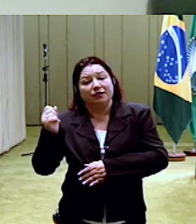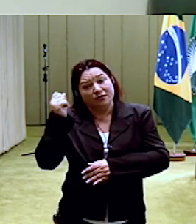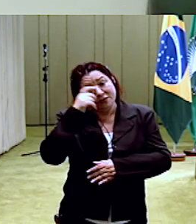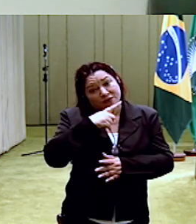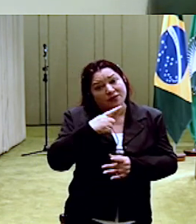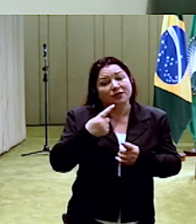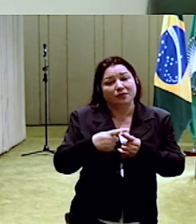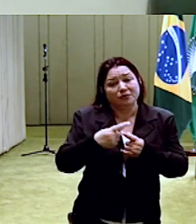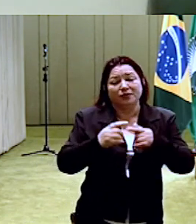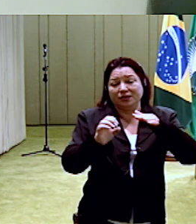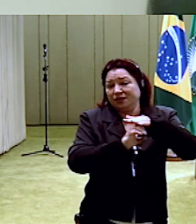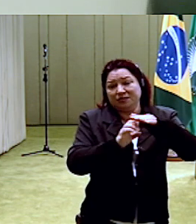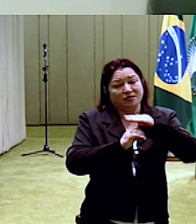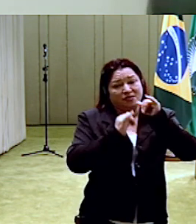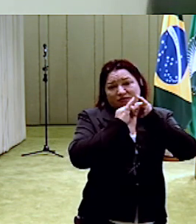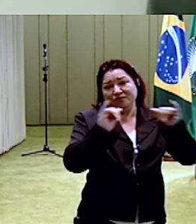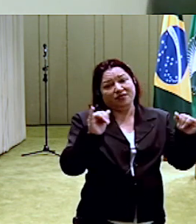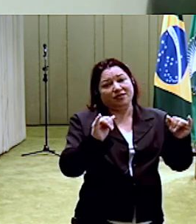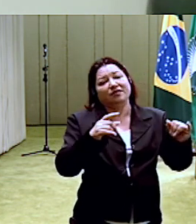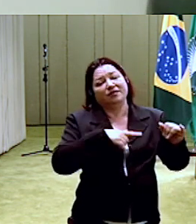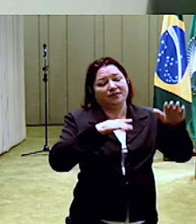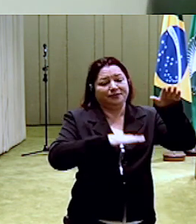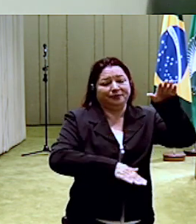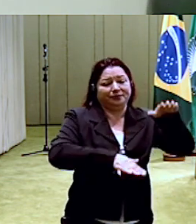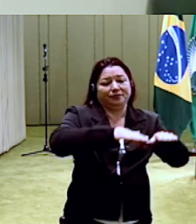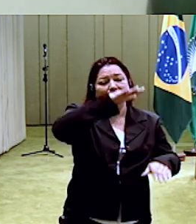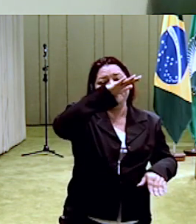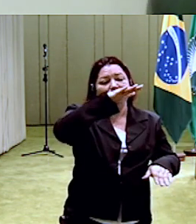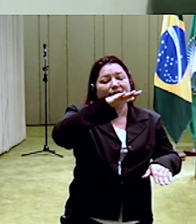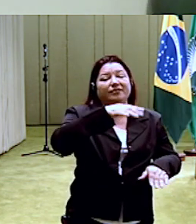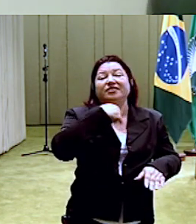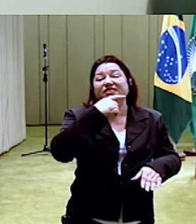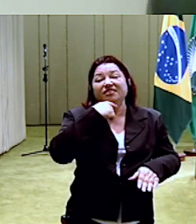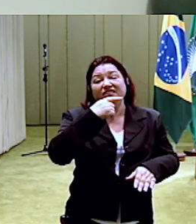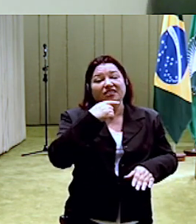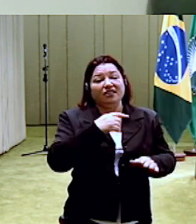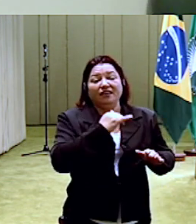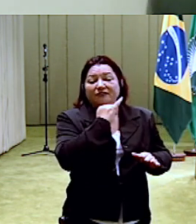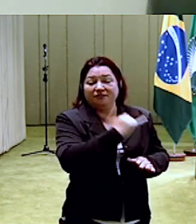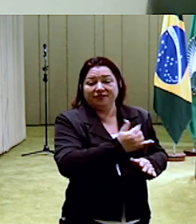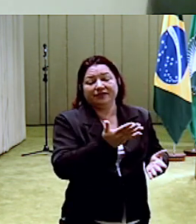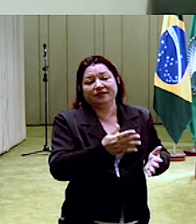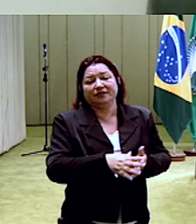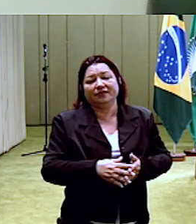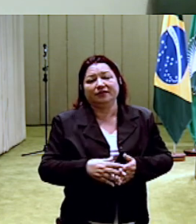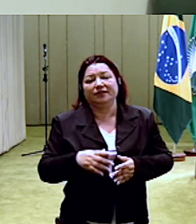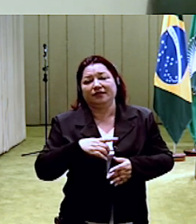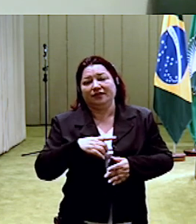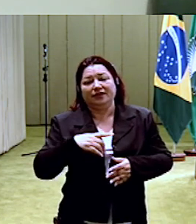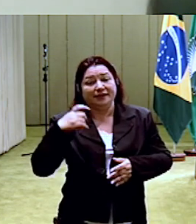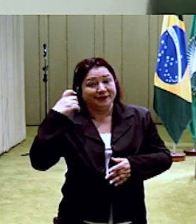isso é uma questão até dentro das empresas, porque de fato existe, mas nenhuma empresa gosta muito de dar o disclosure. Então, quando eu falei que a gente